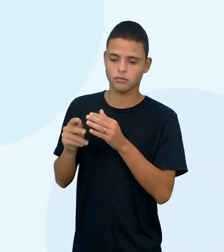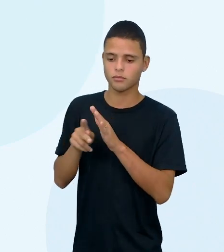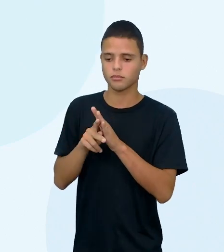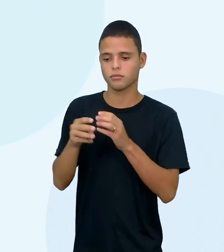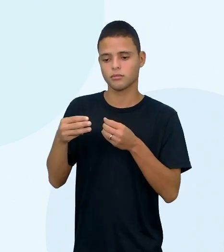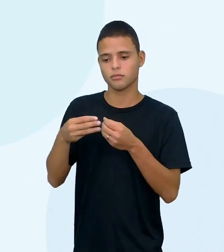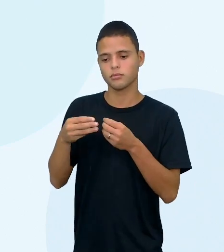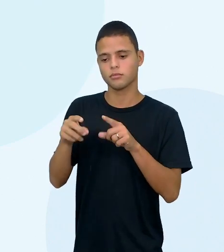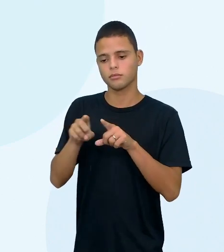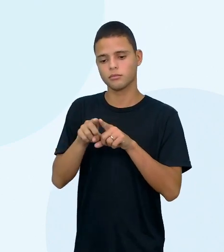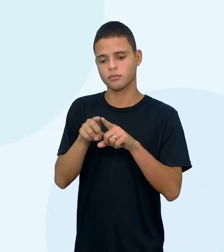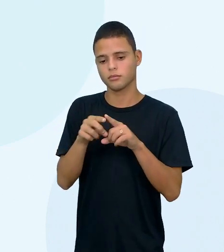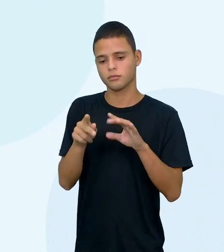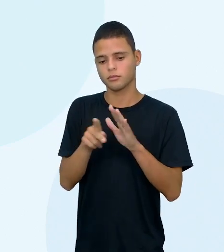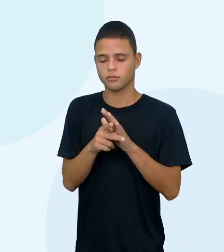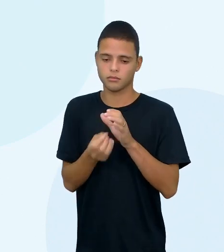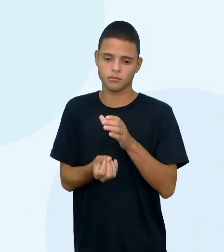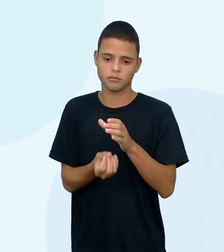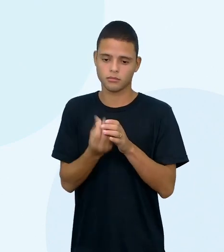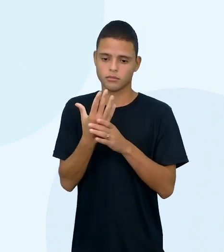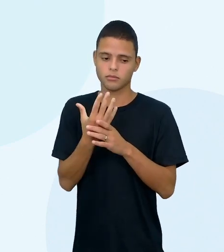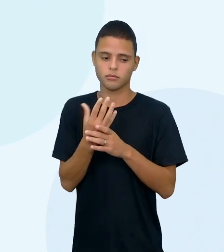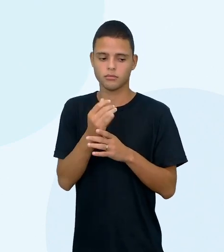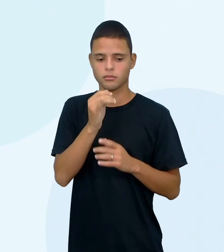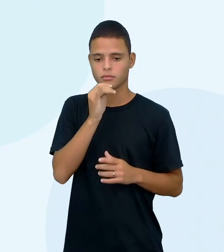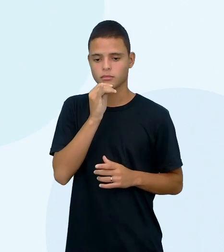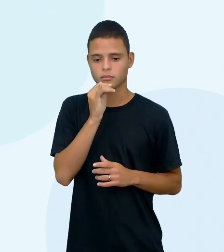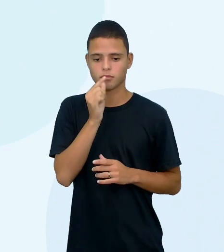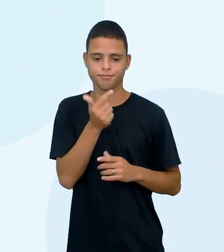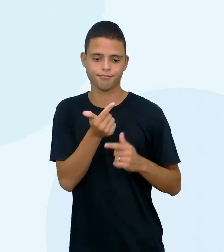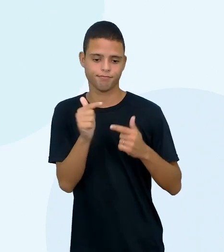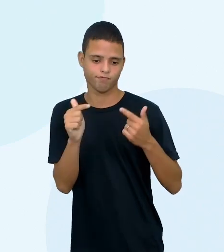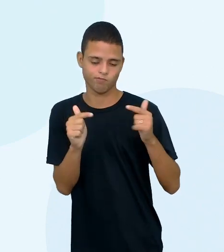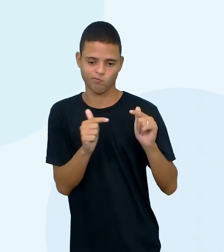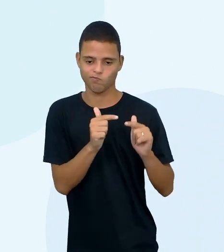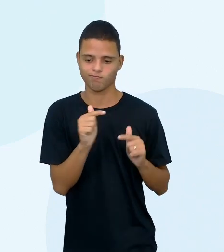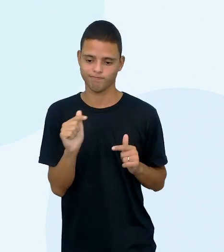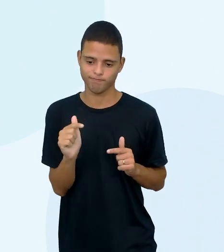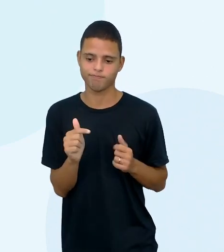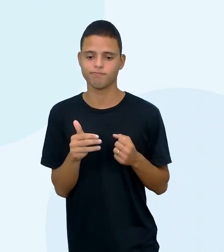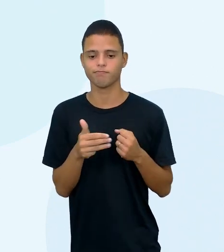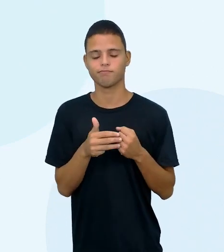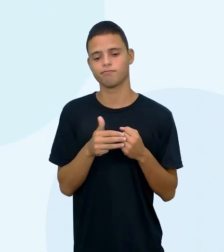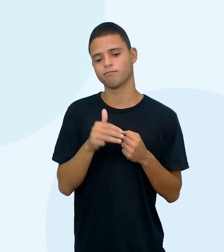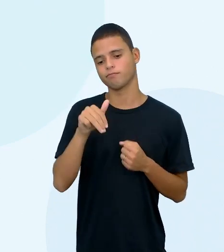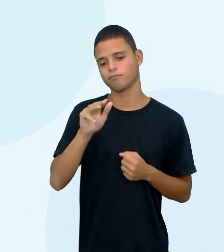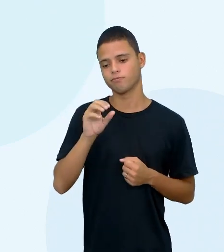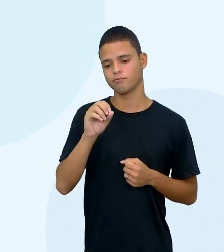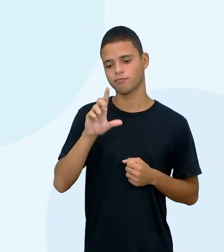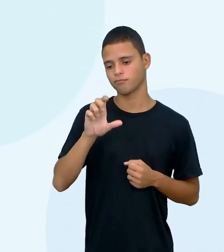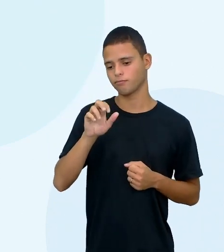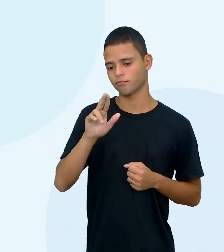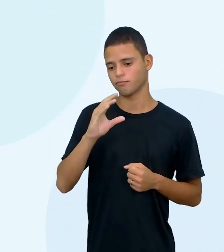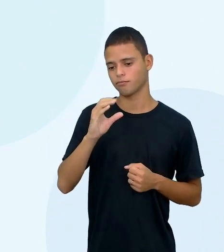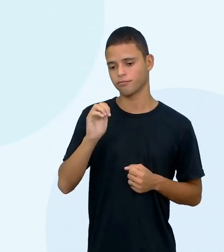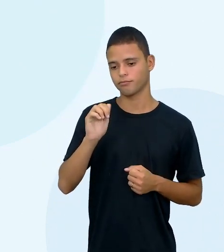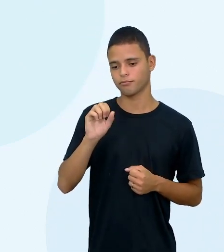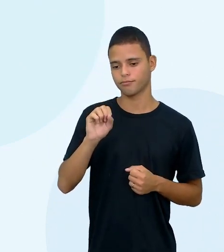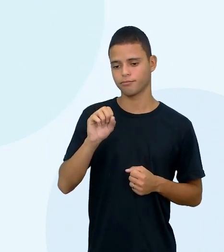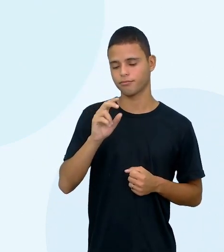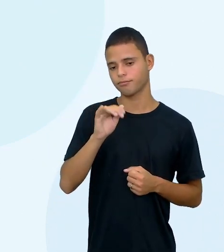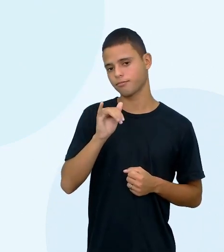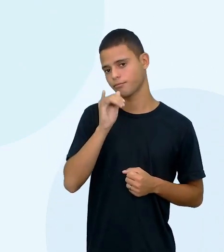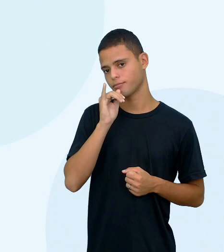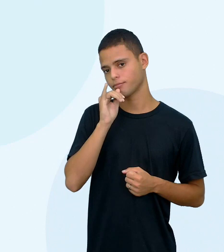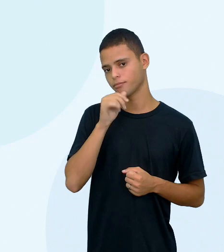parte também da construção, por exemplo, de outras moléculas, né? Então, se eu tenho, por exemplo, ali a